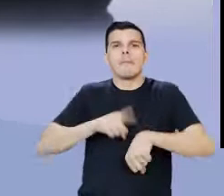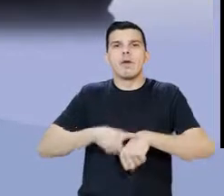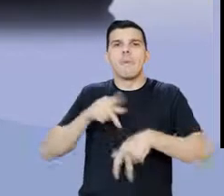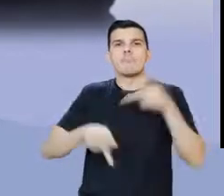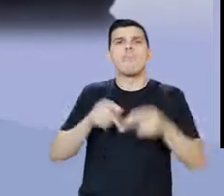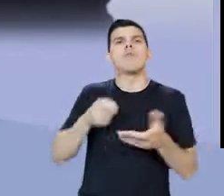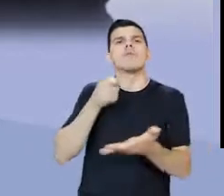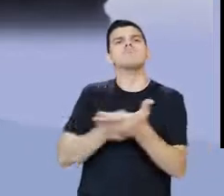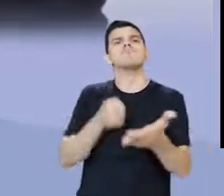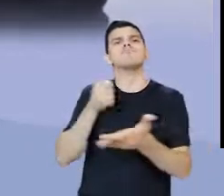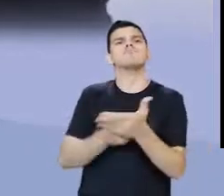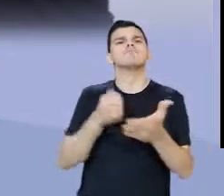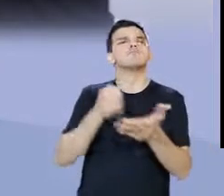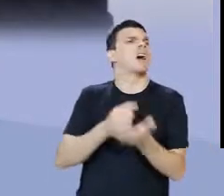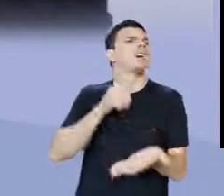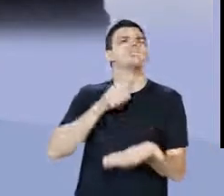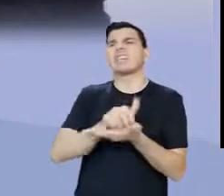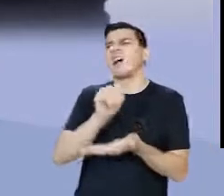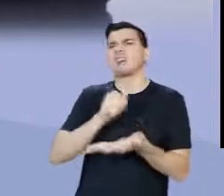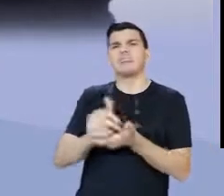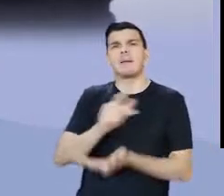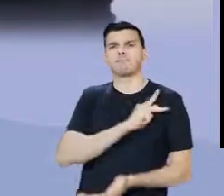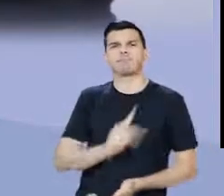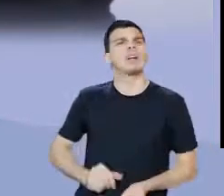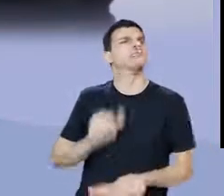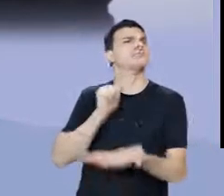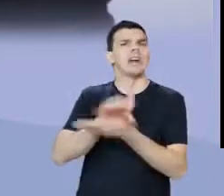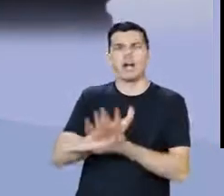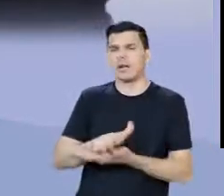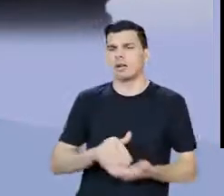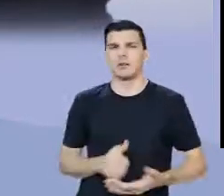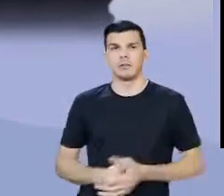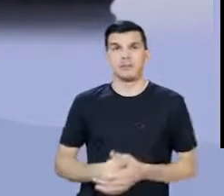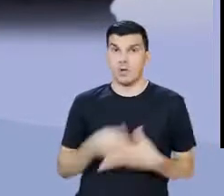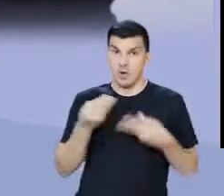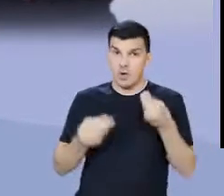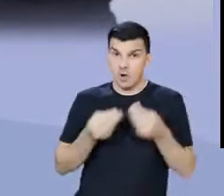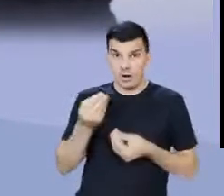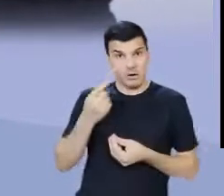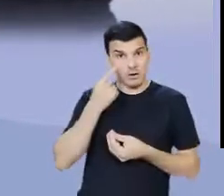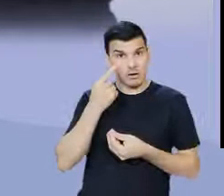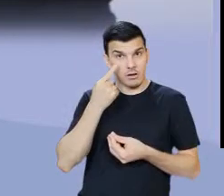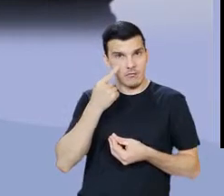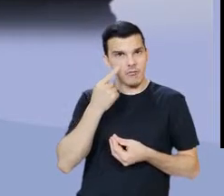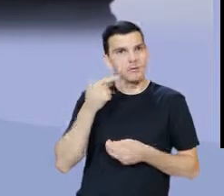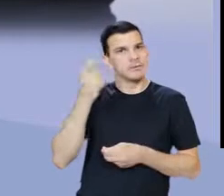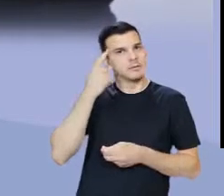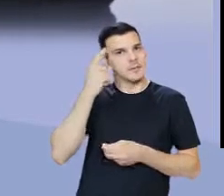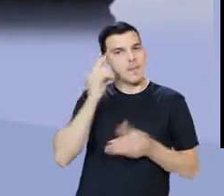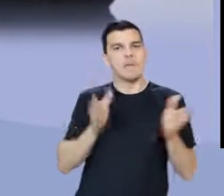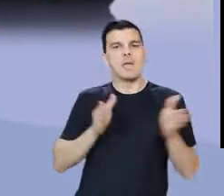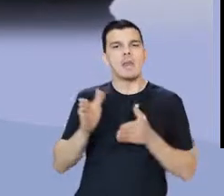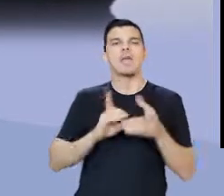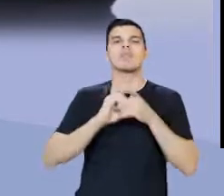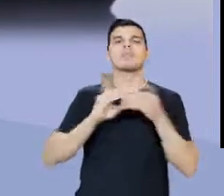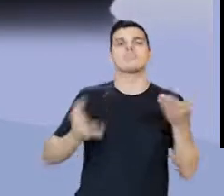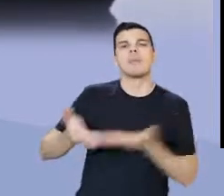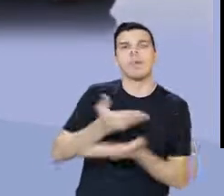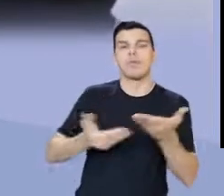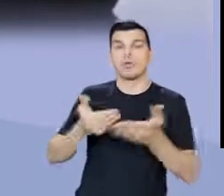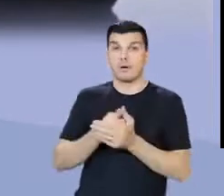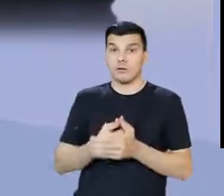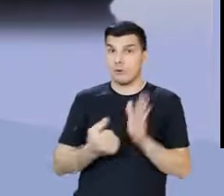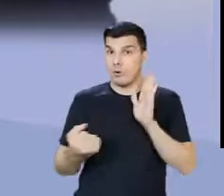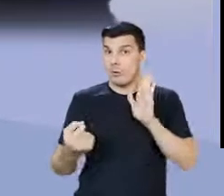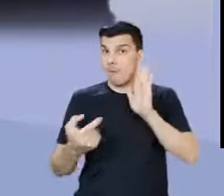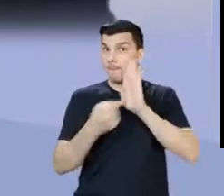vai para as ruas pedir a cabeça do Collor, não é isso? Aí vem a pergunta. Considerando o funcionamento do regime